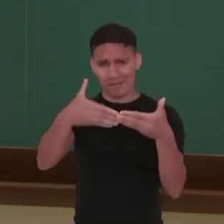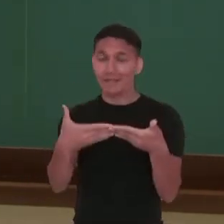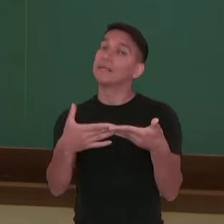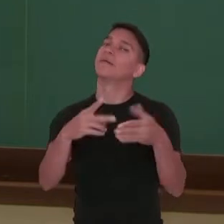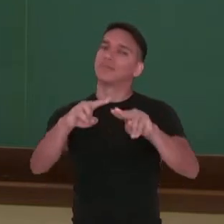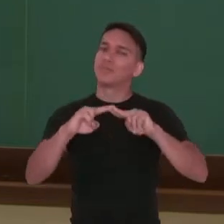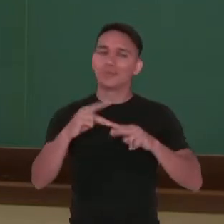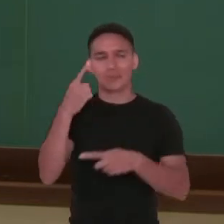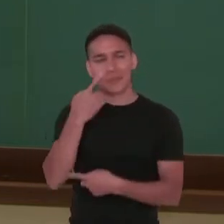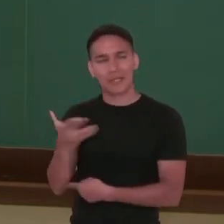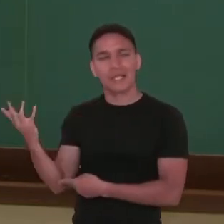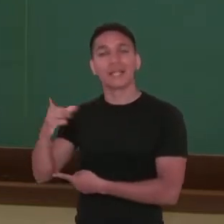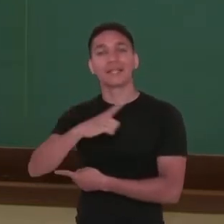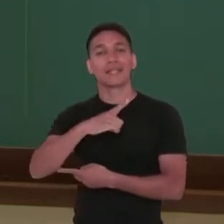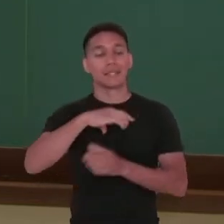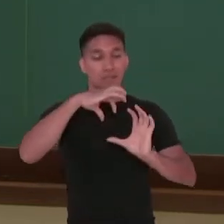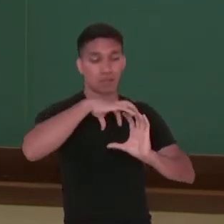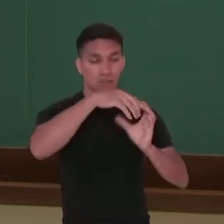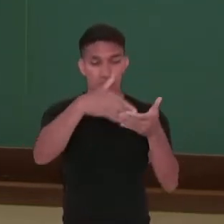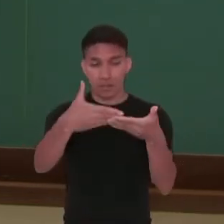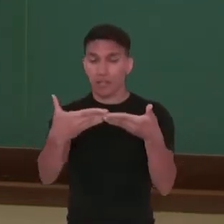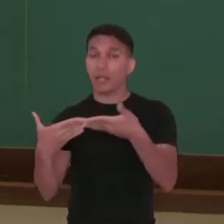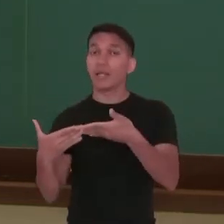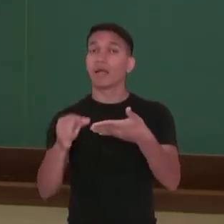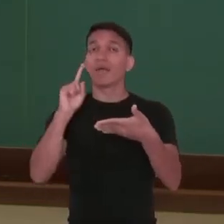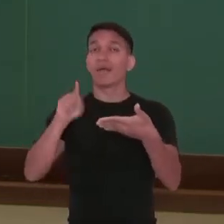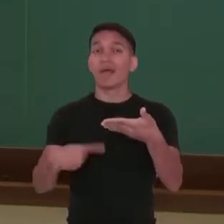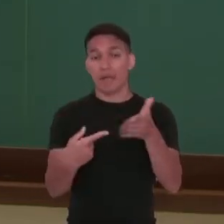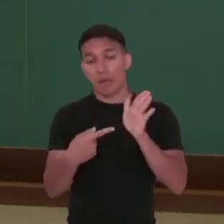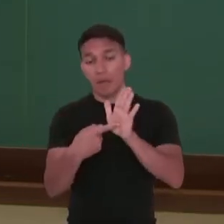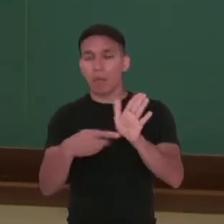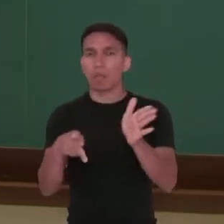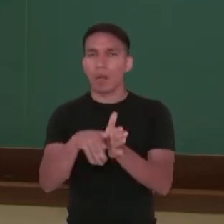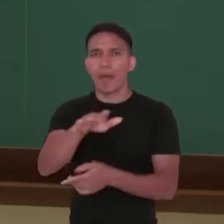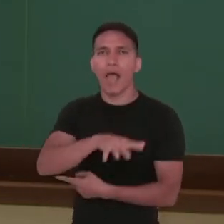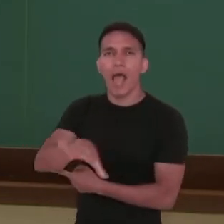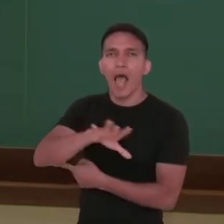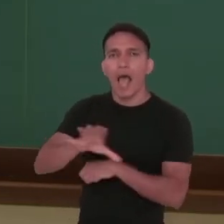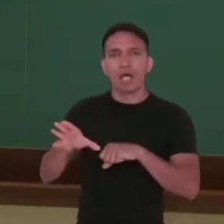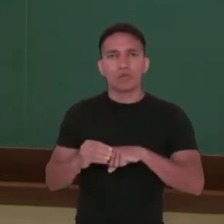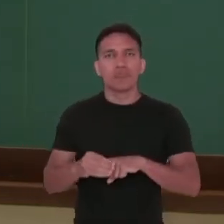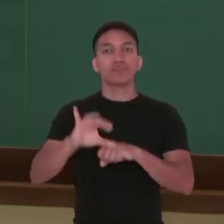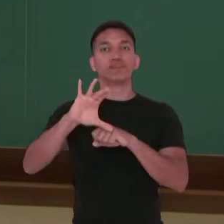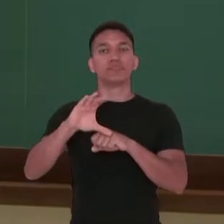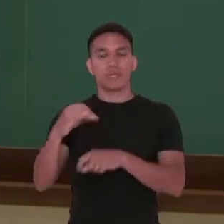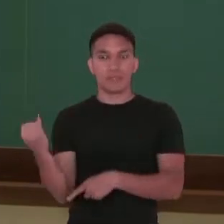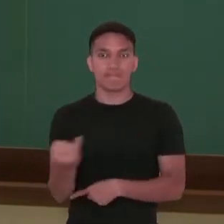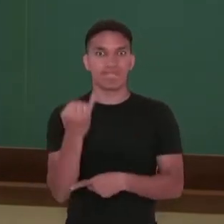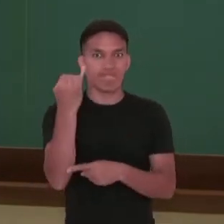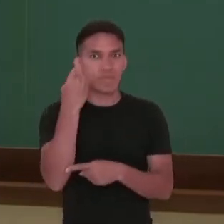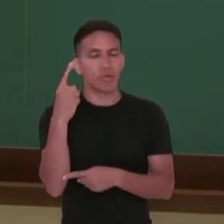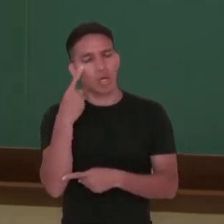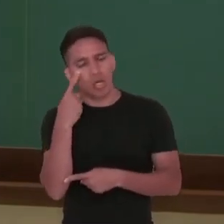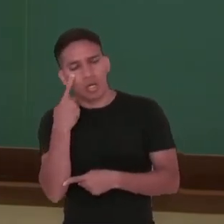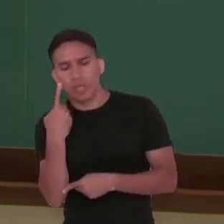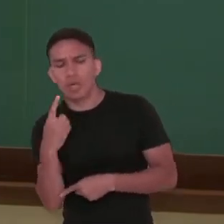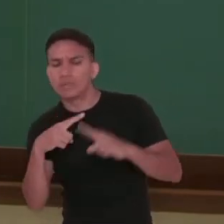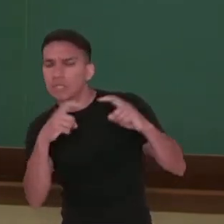A cartografia é uma área, uma ciência bastante importante, né, do conhecimento aí nosso, porque